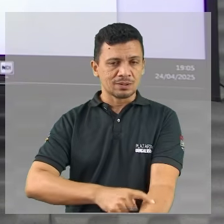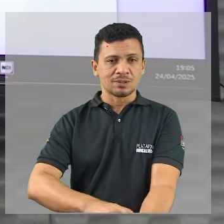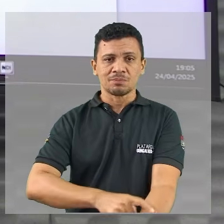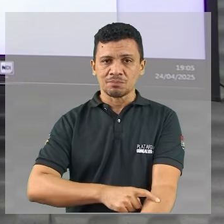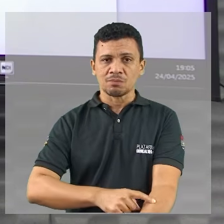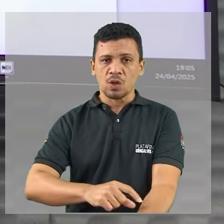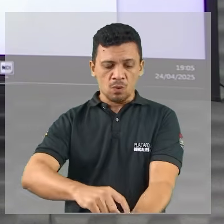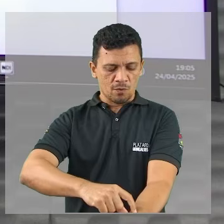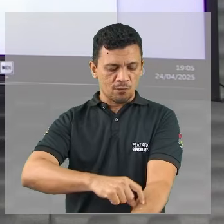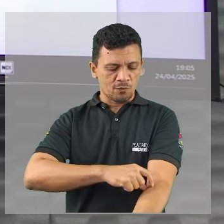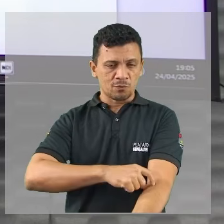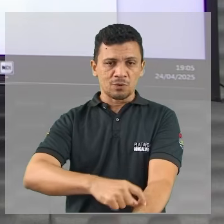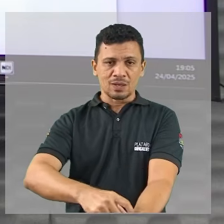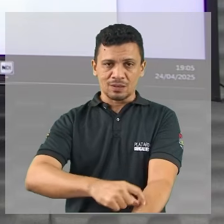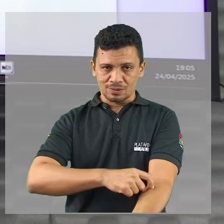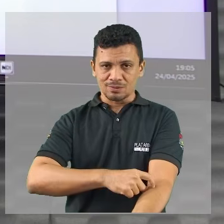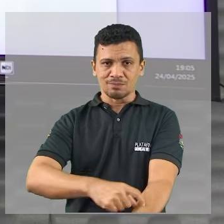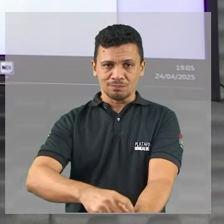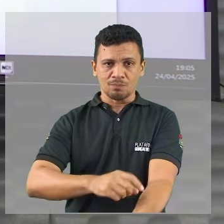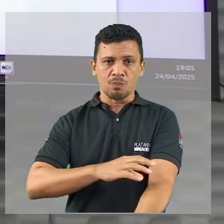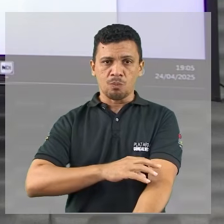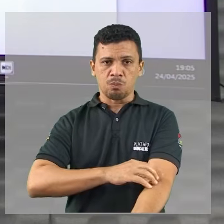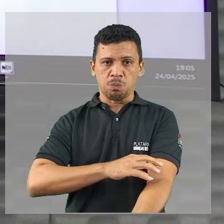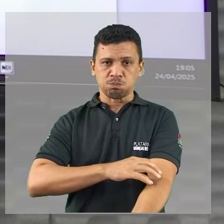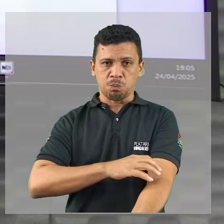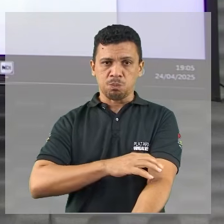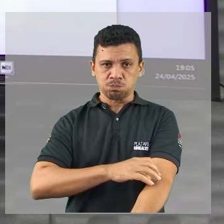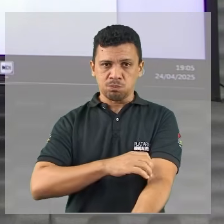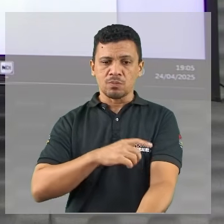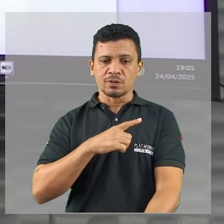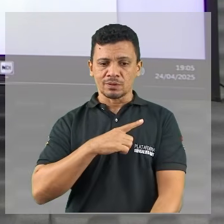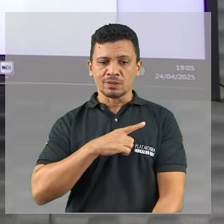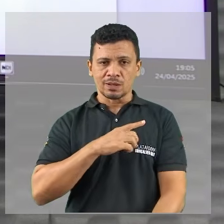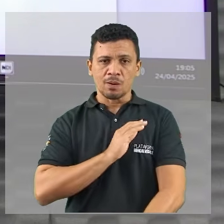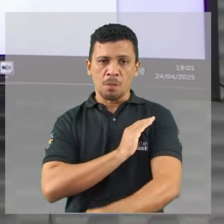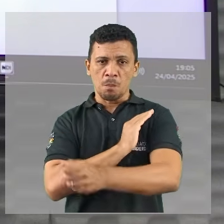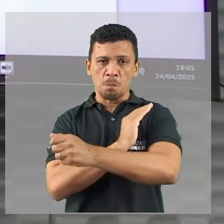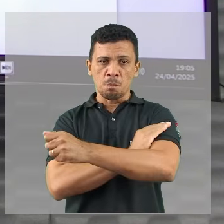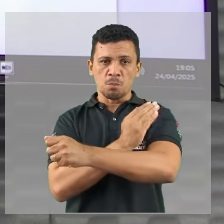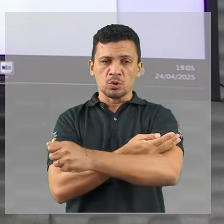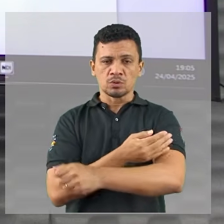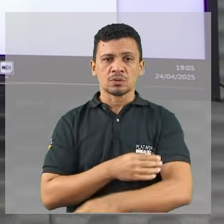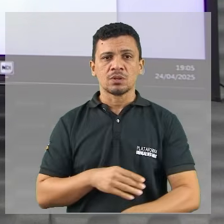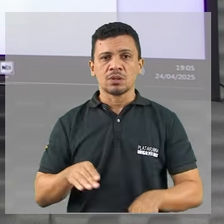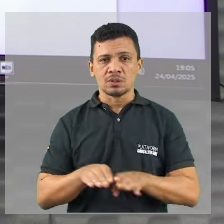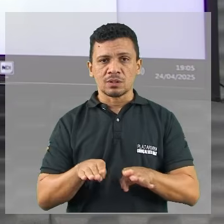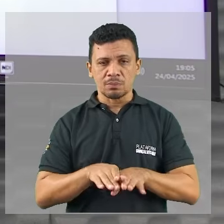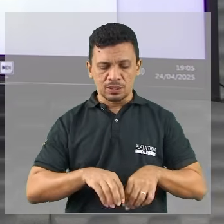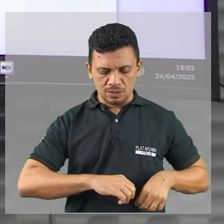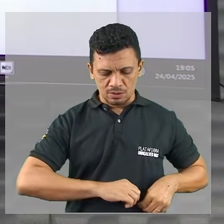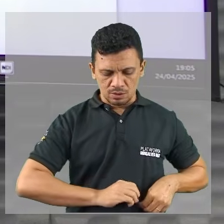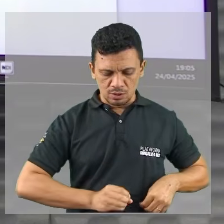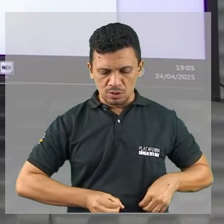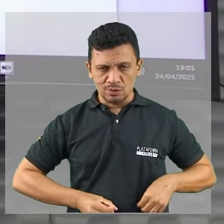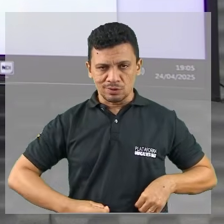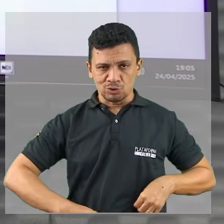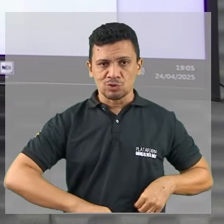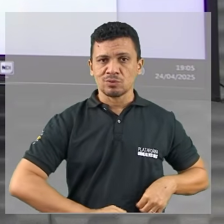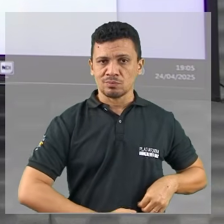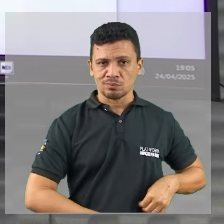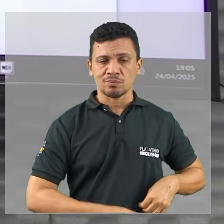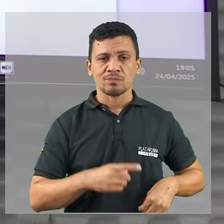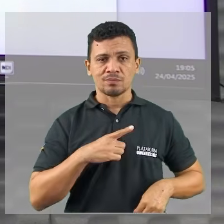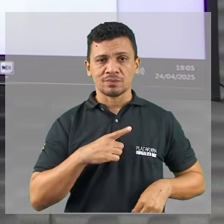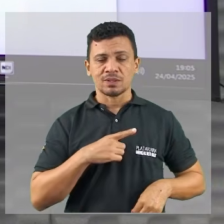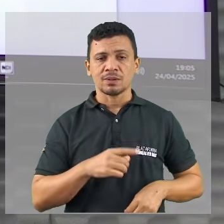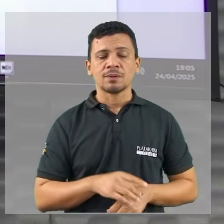tá? Nas veias e em órgãos como o intestino, tá? Onde